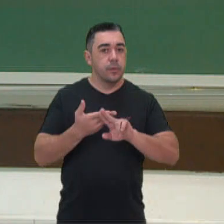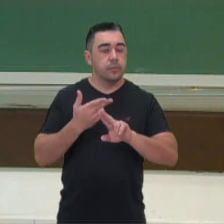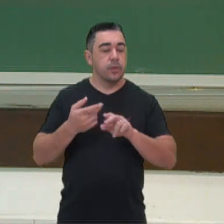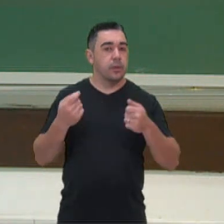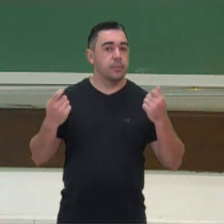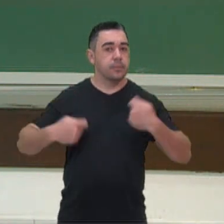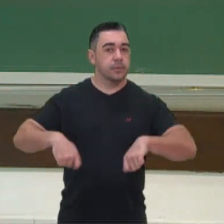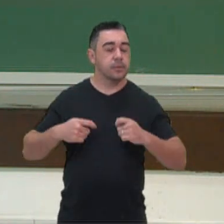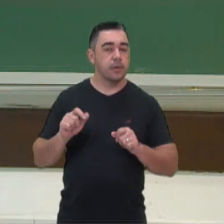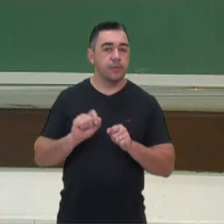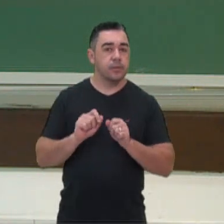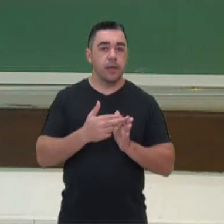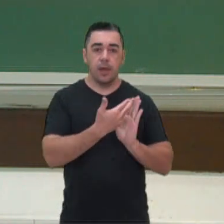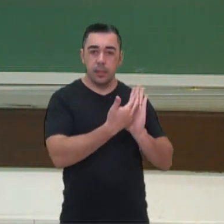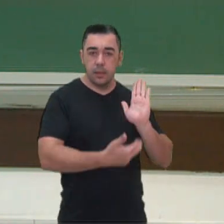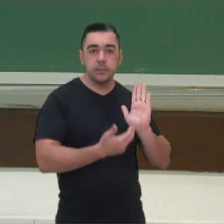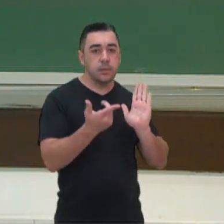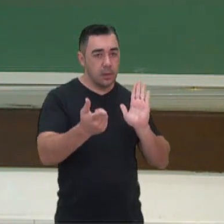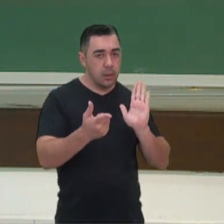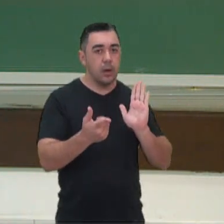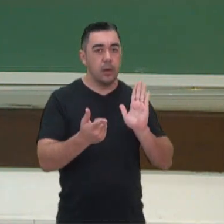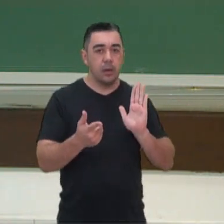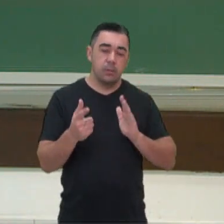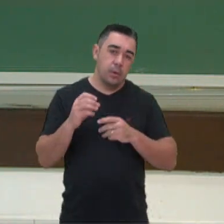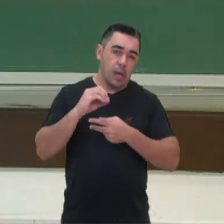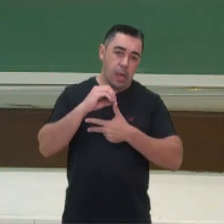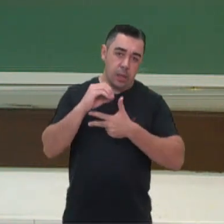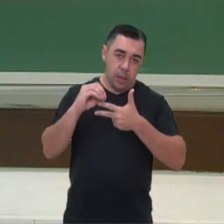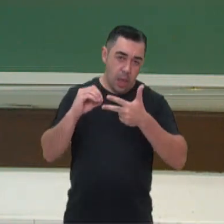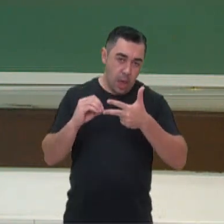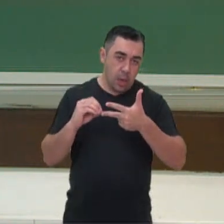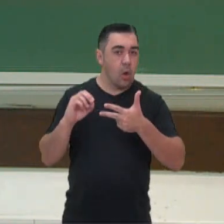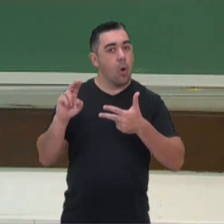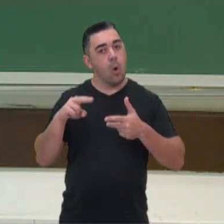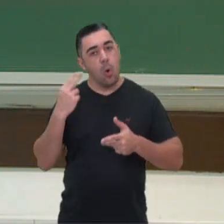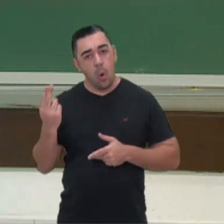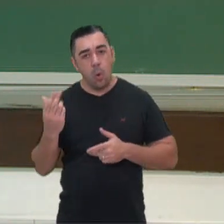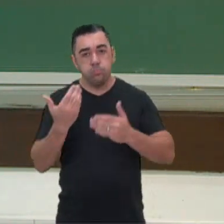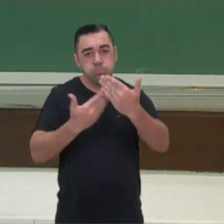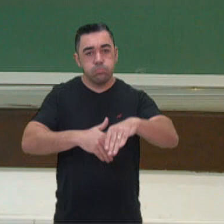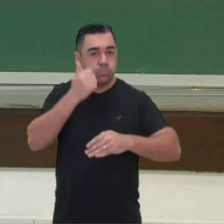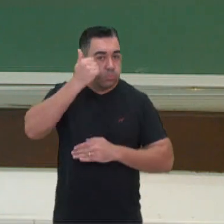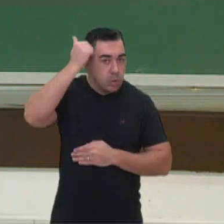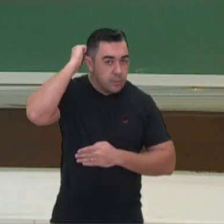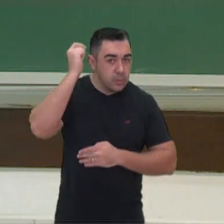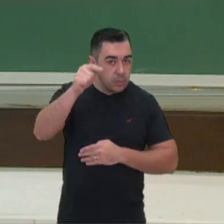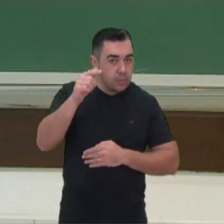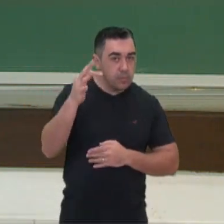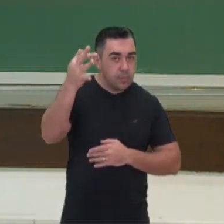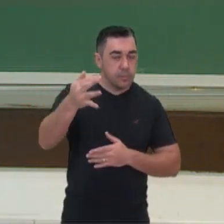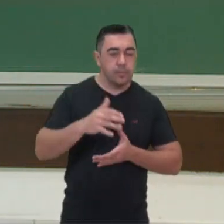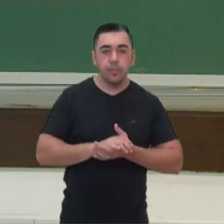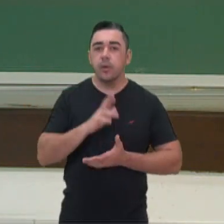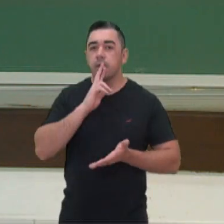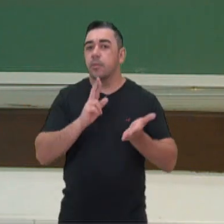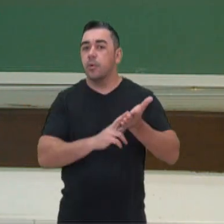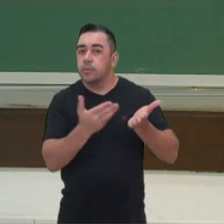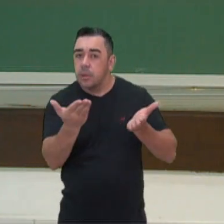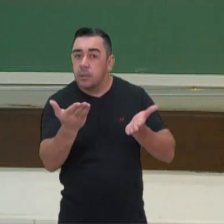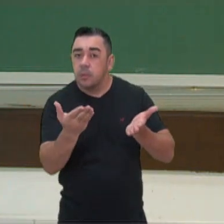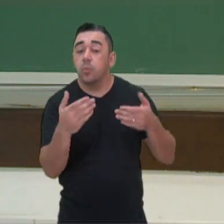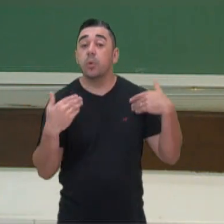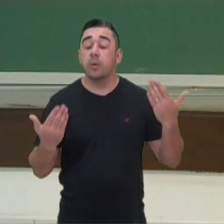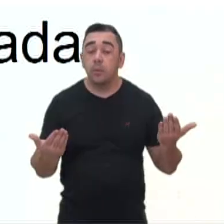exemplo, para a redação do seu Enem, quando for fazer, o mesmo do vestibular. O que você respondeu na nossa questão